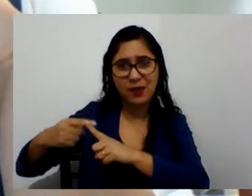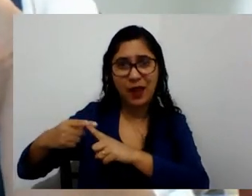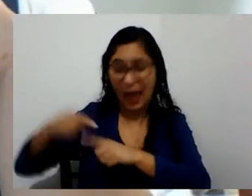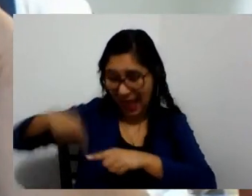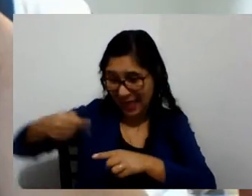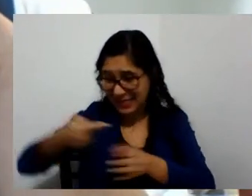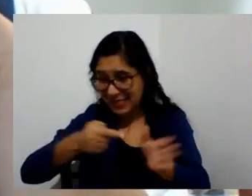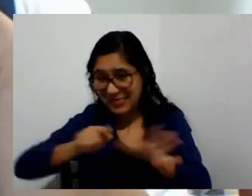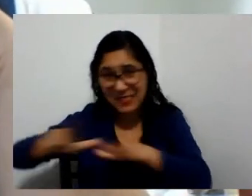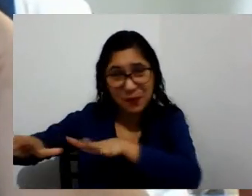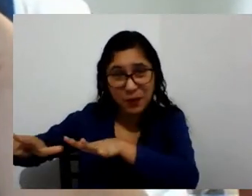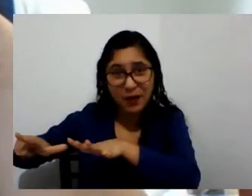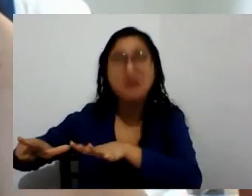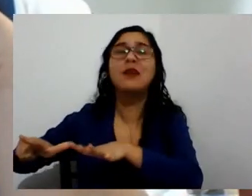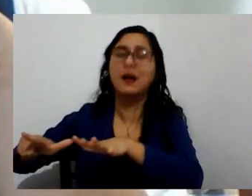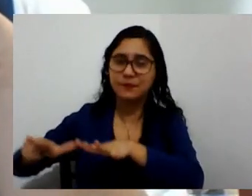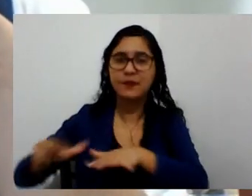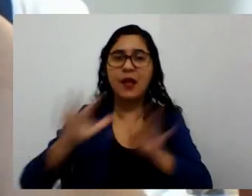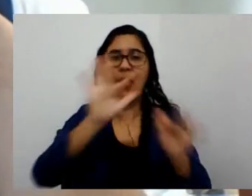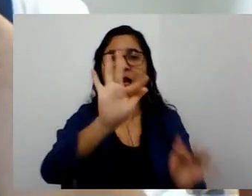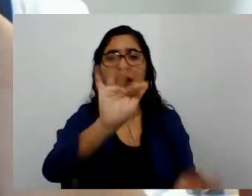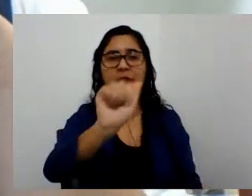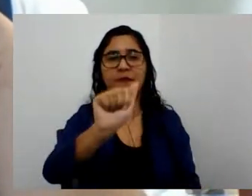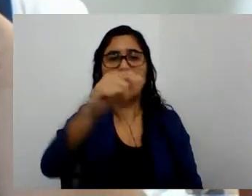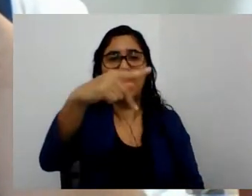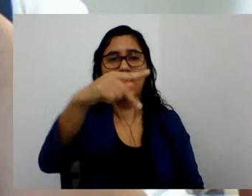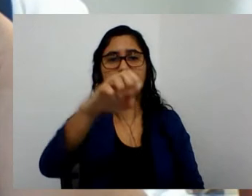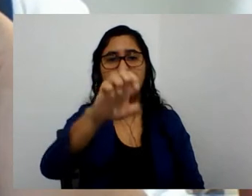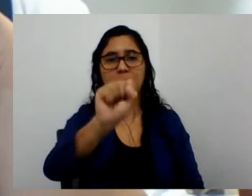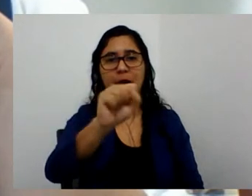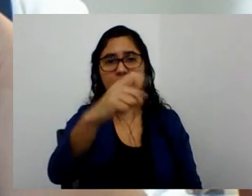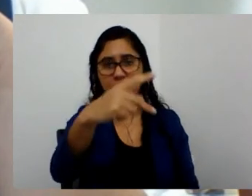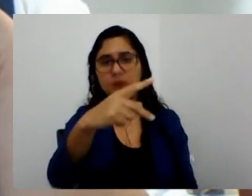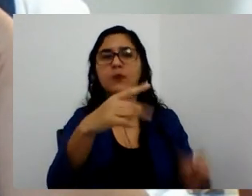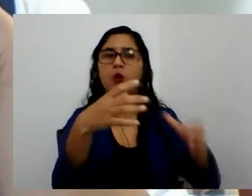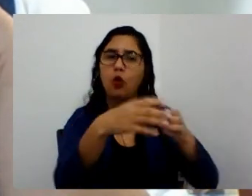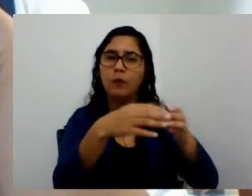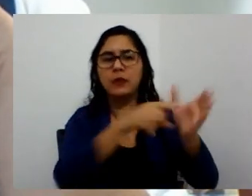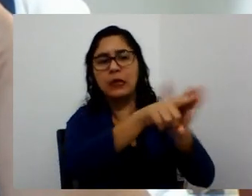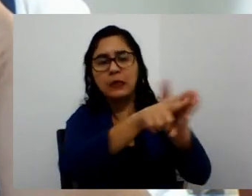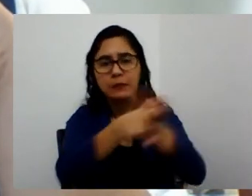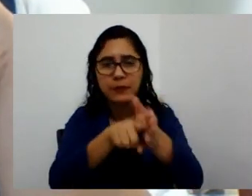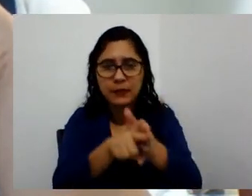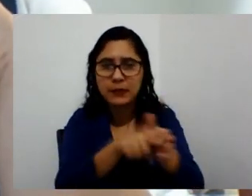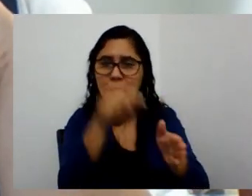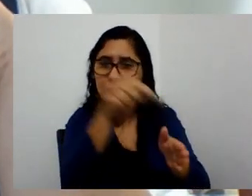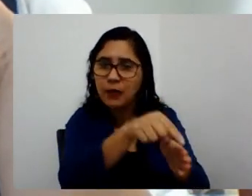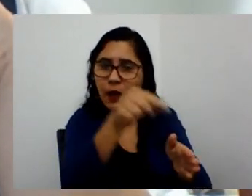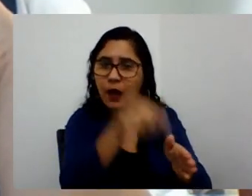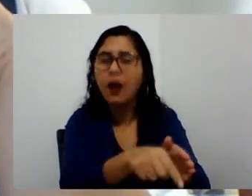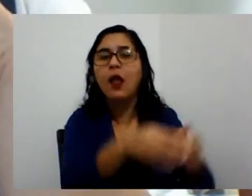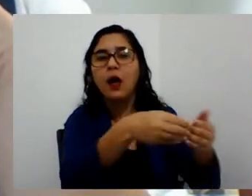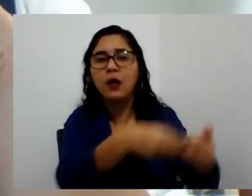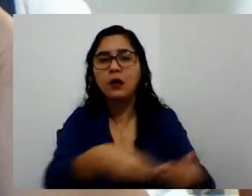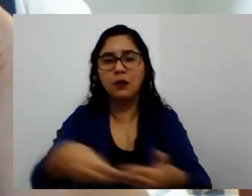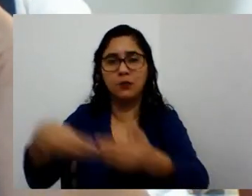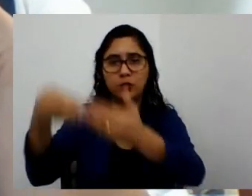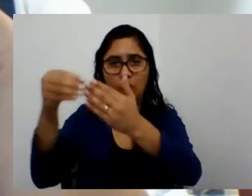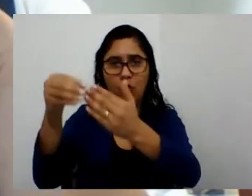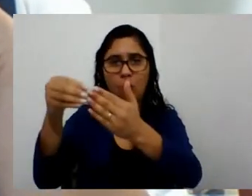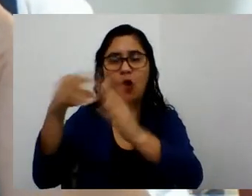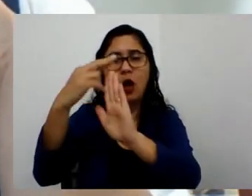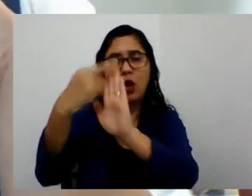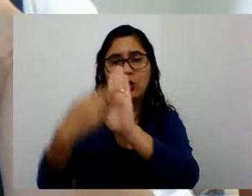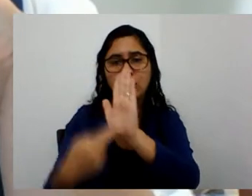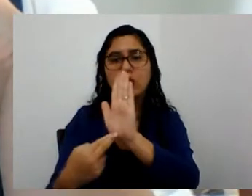semana, a FAPESP, nos seus comitês de discussões de pesquisa, ela encaminhou como resolução que